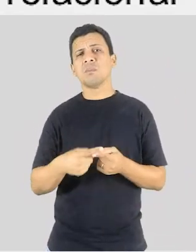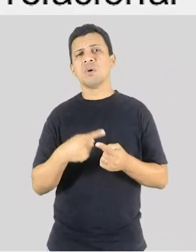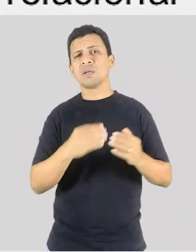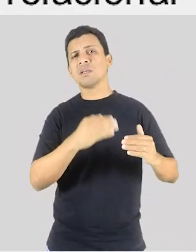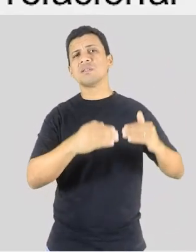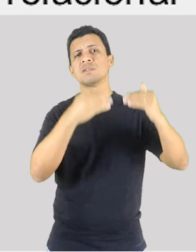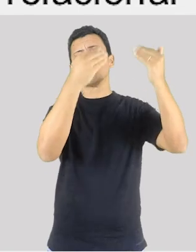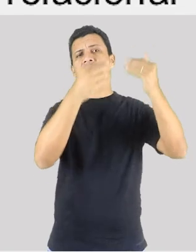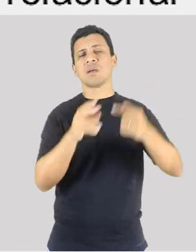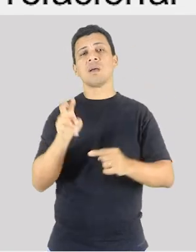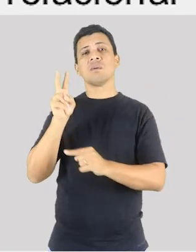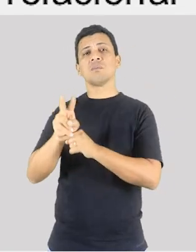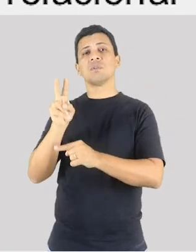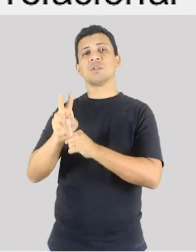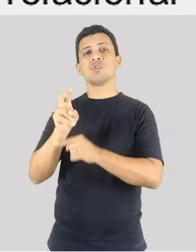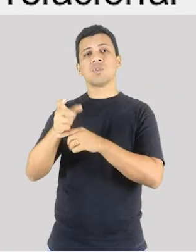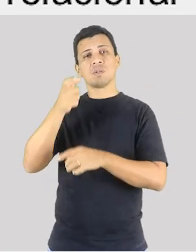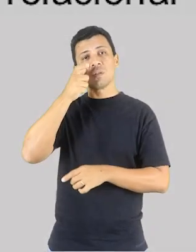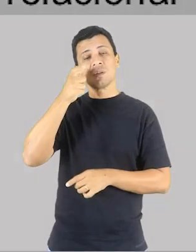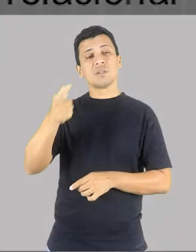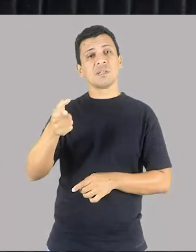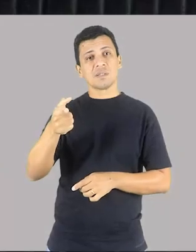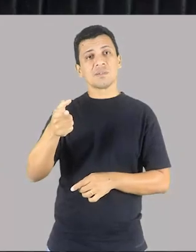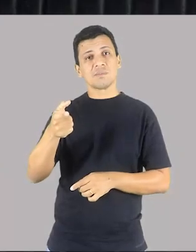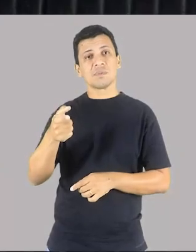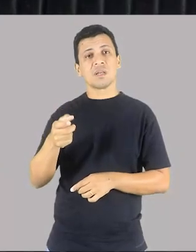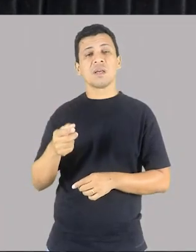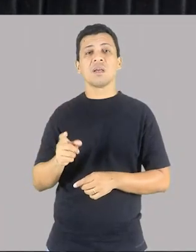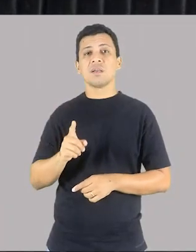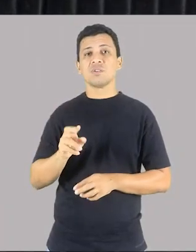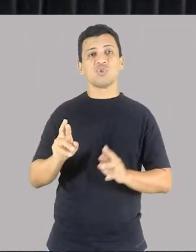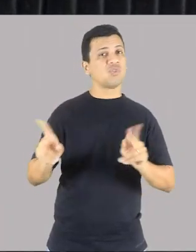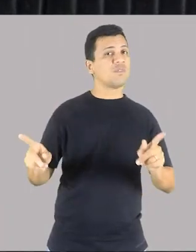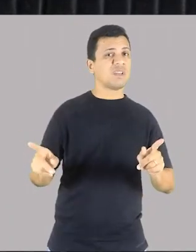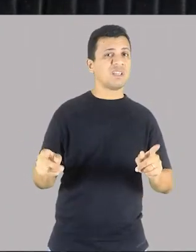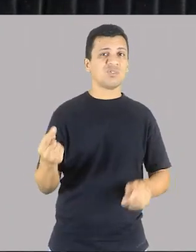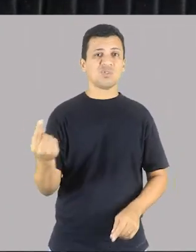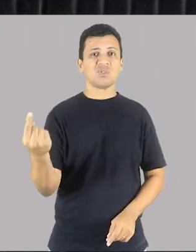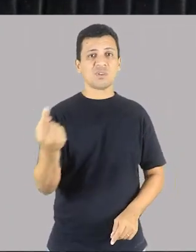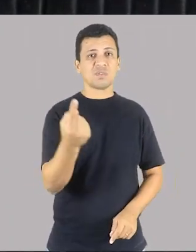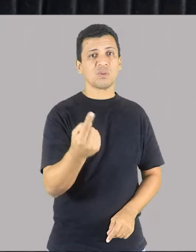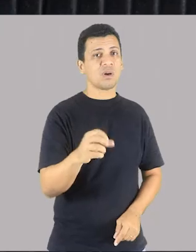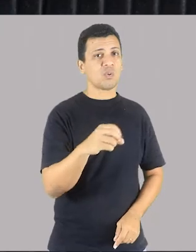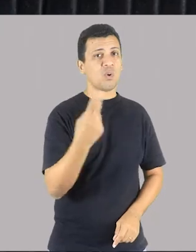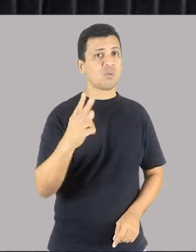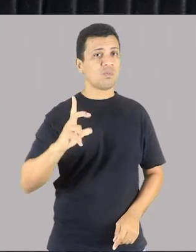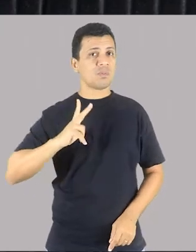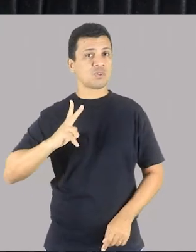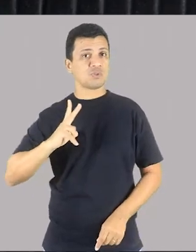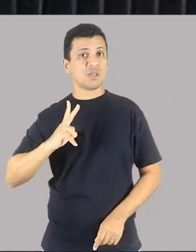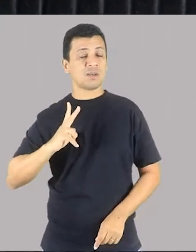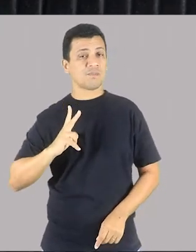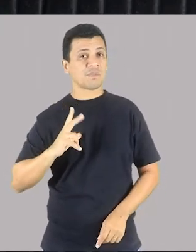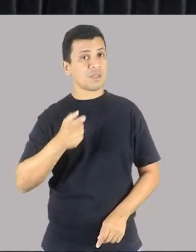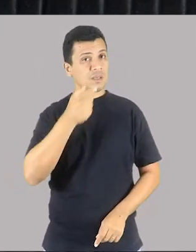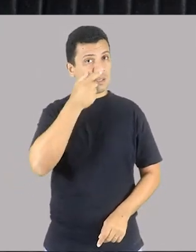resguarda ali os interesses que são adversos do interesse individual, do interesse particular. São o interesse de